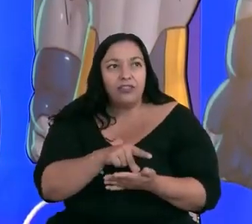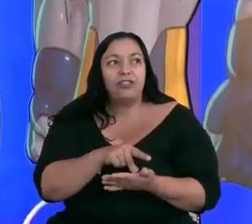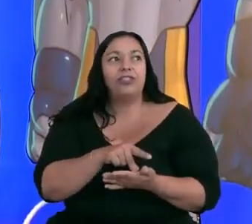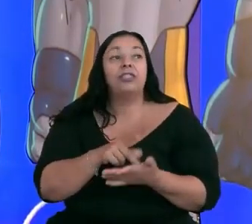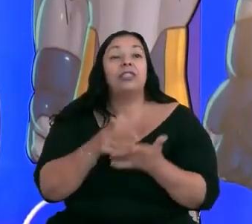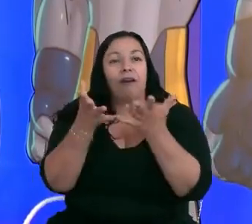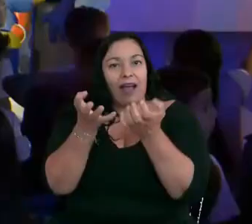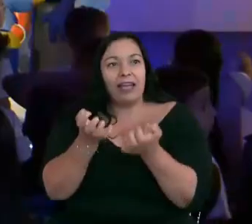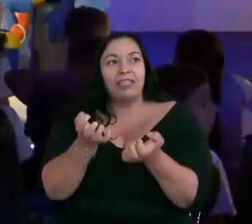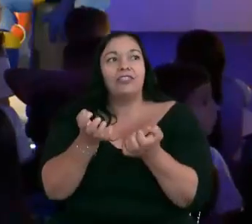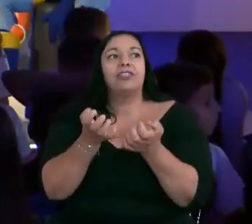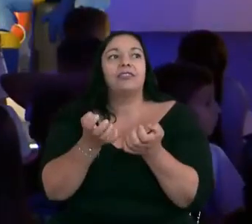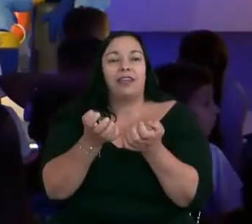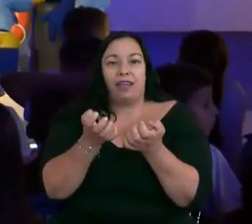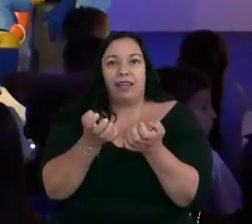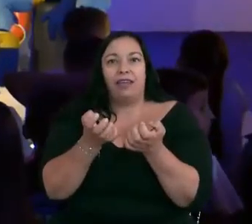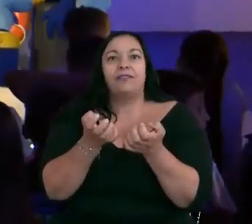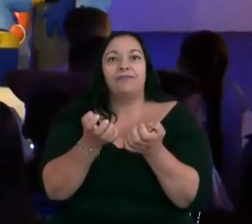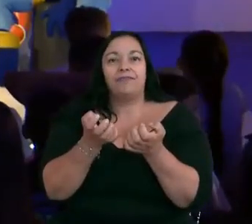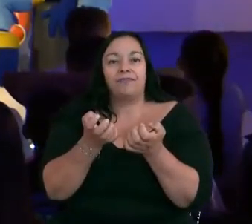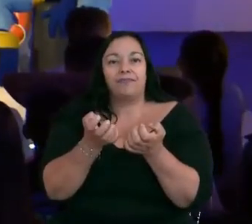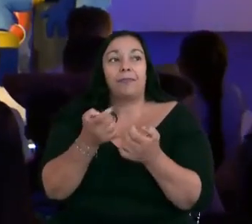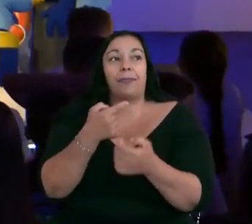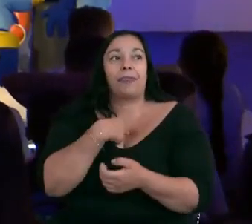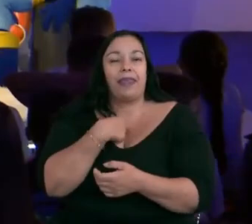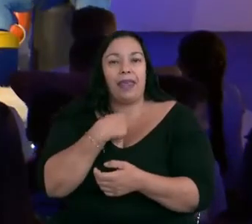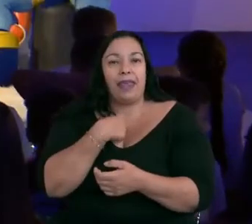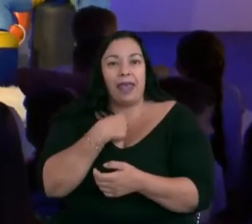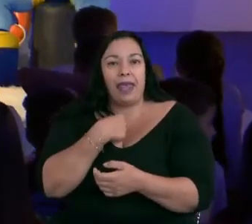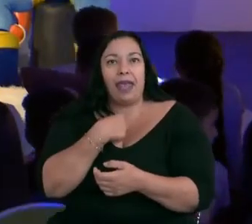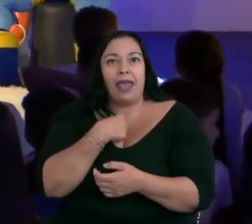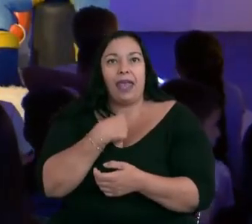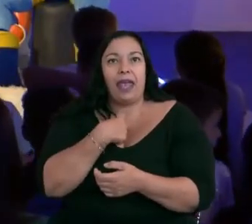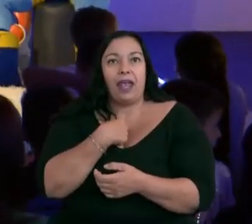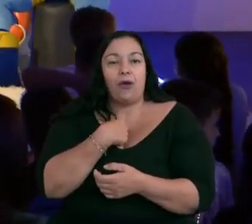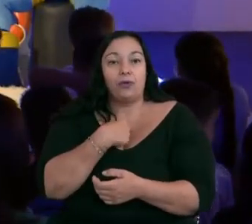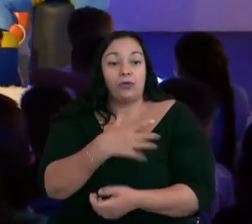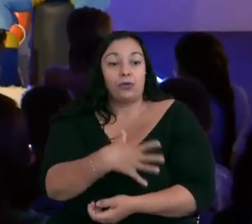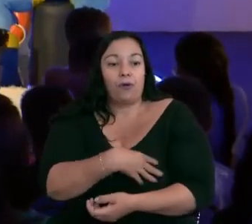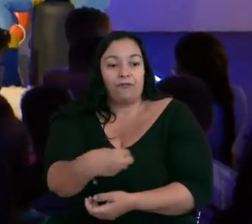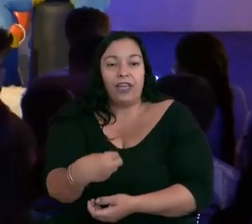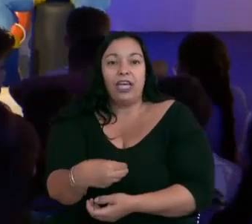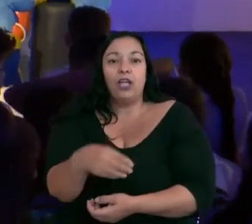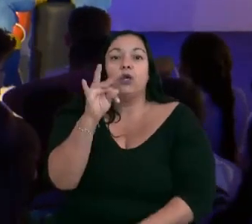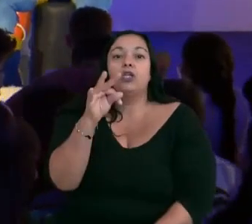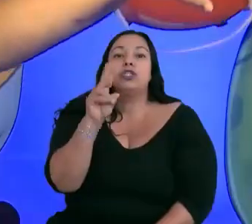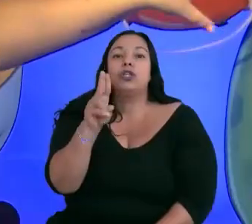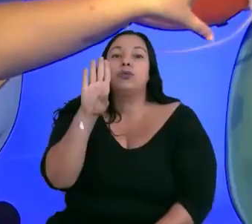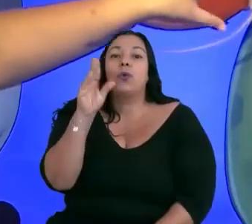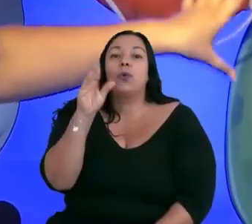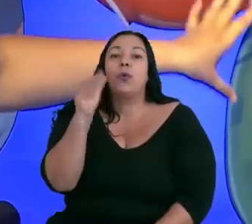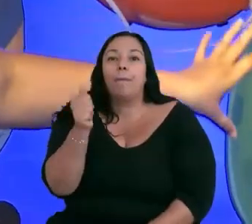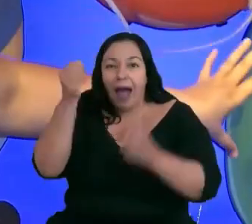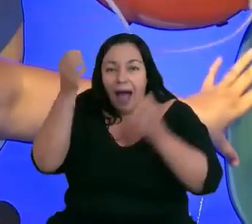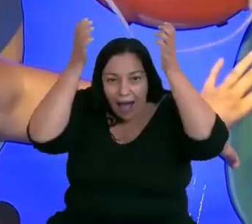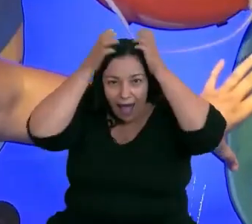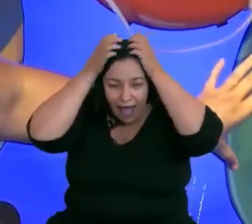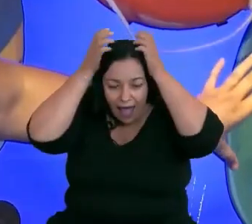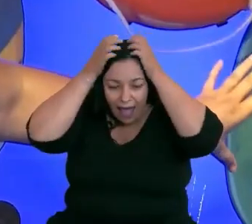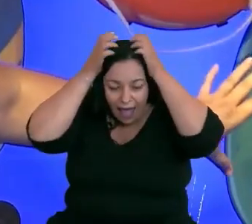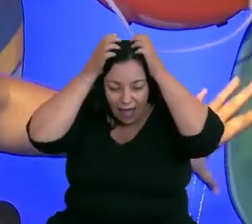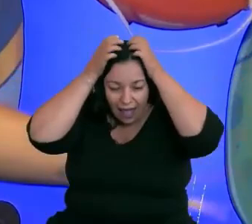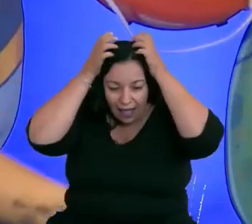dizer que eu sou filho de Tubarrei? Ele ficou todo